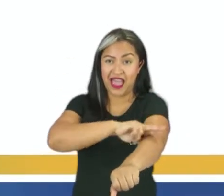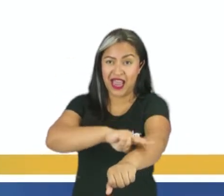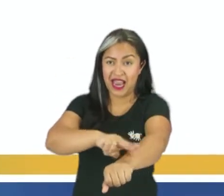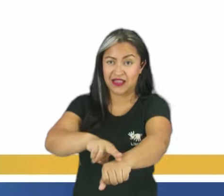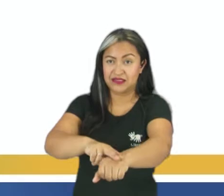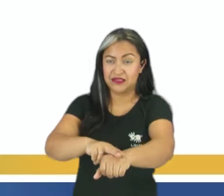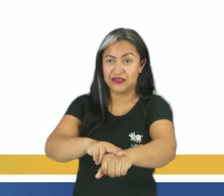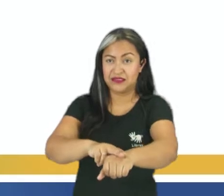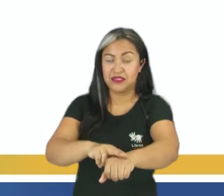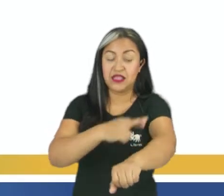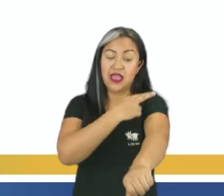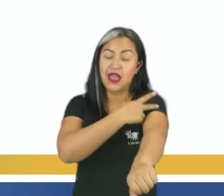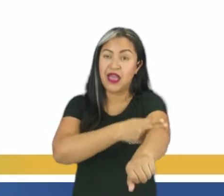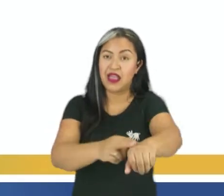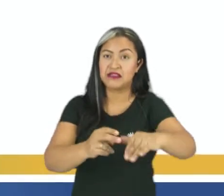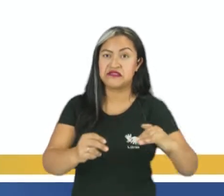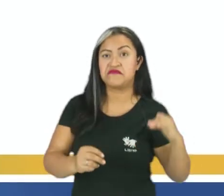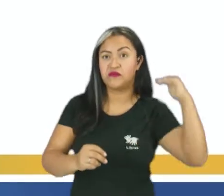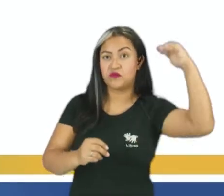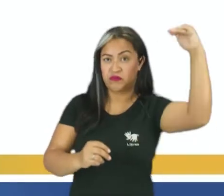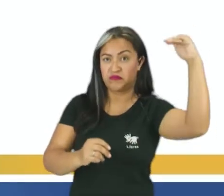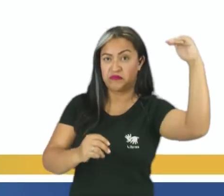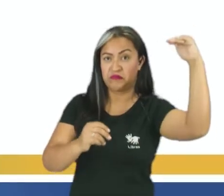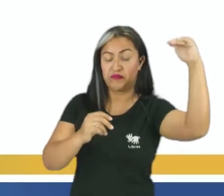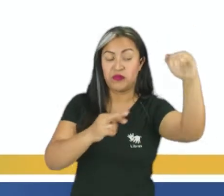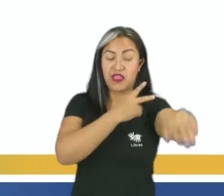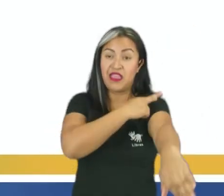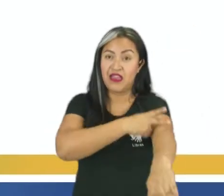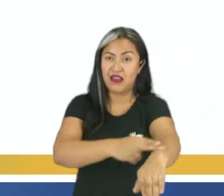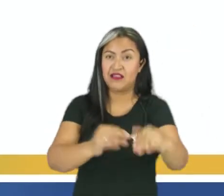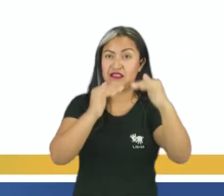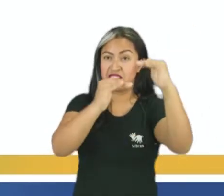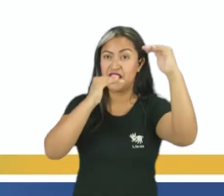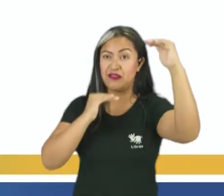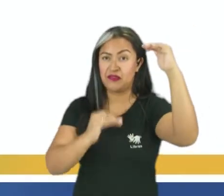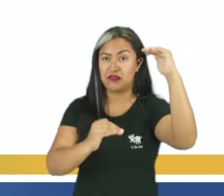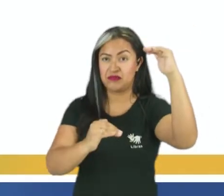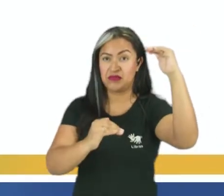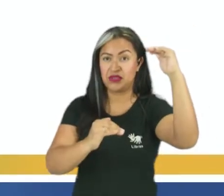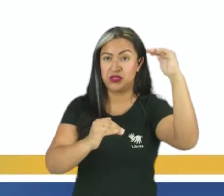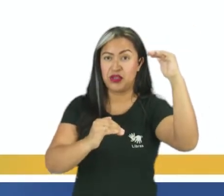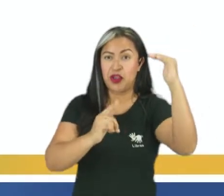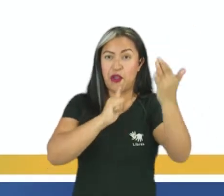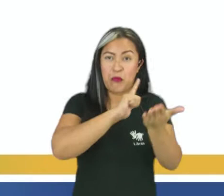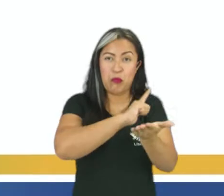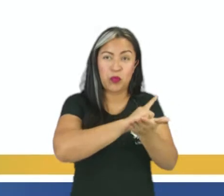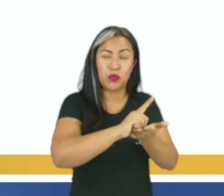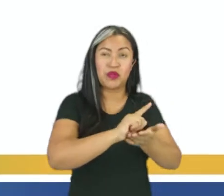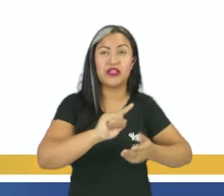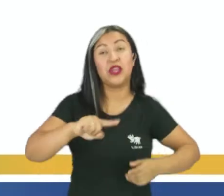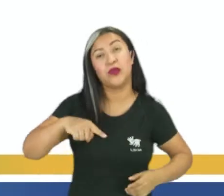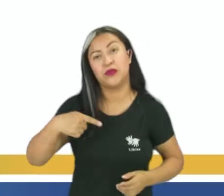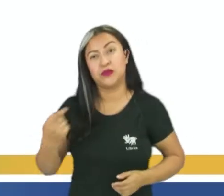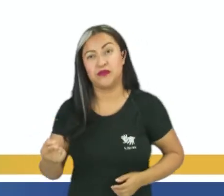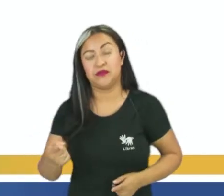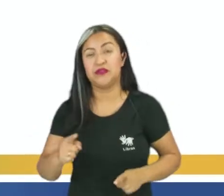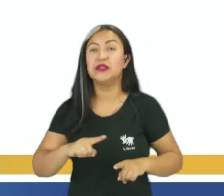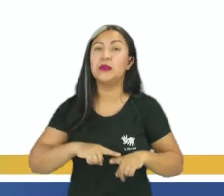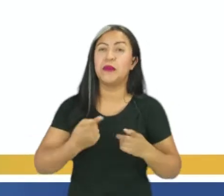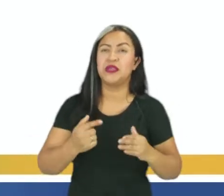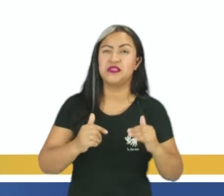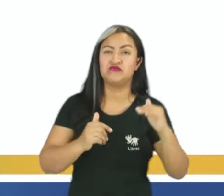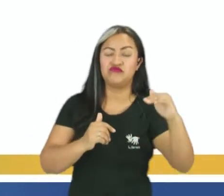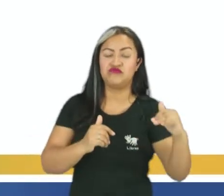raças superiores e raças inferiores, raças puras e as outras, sendo a